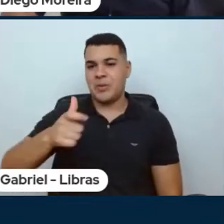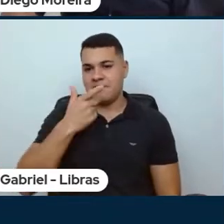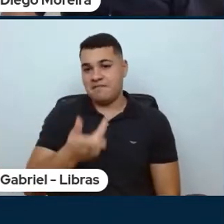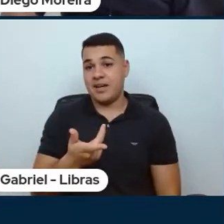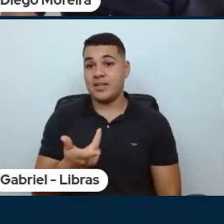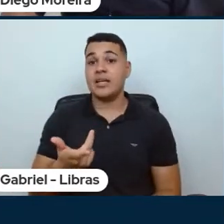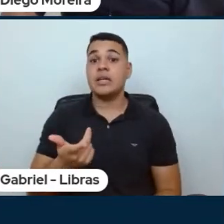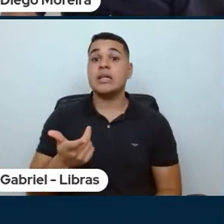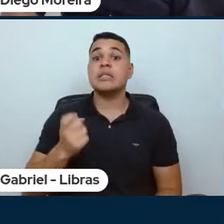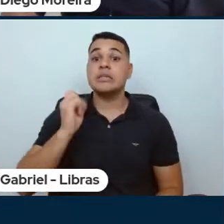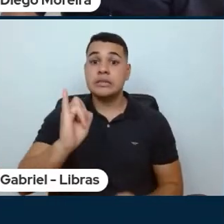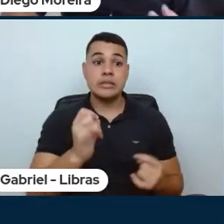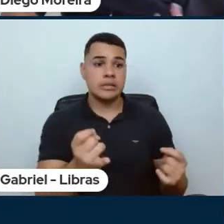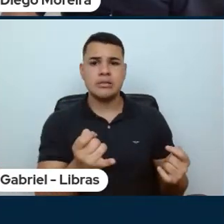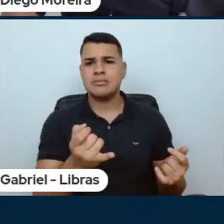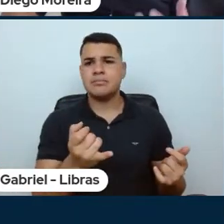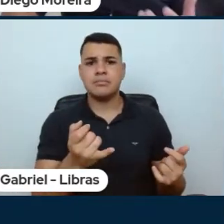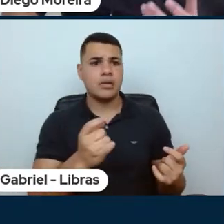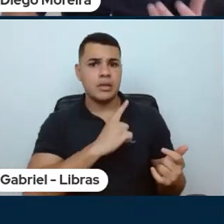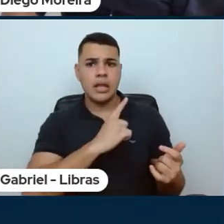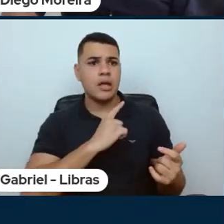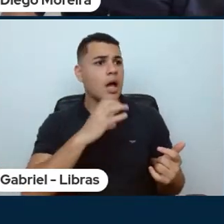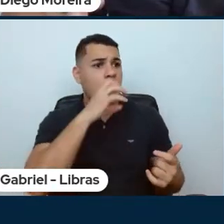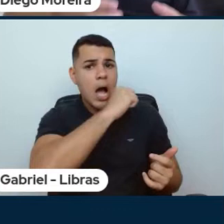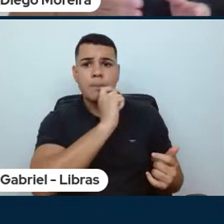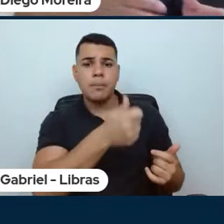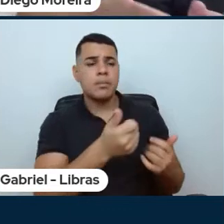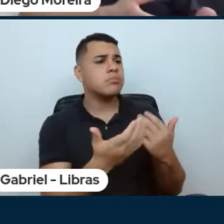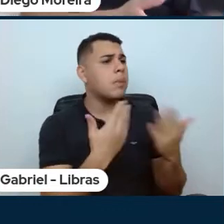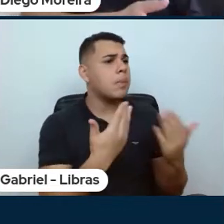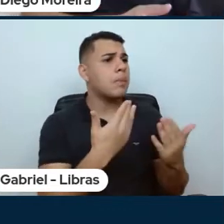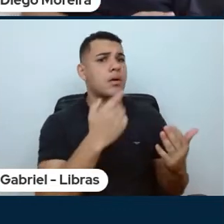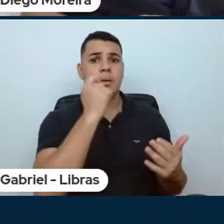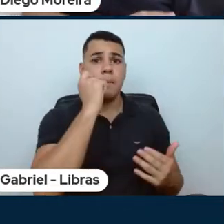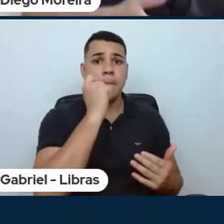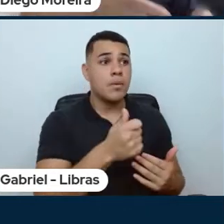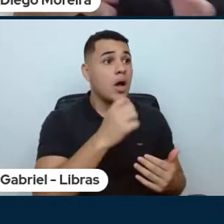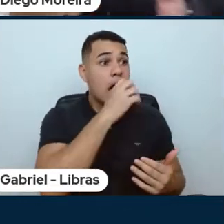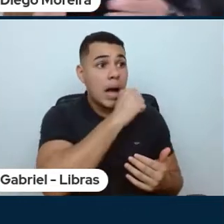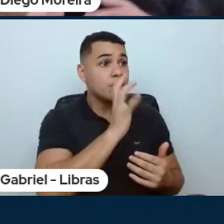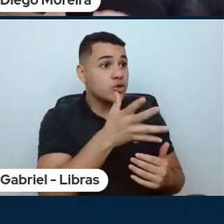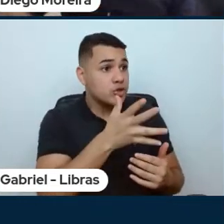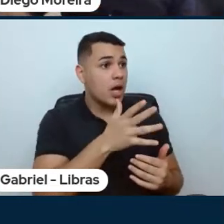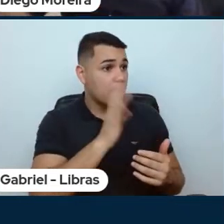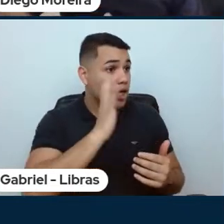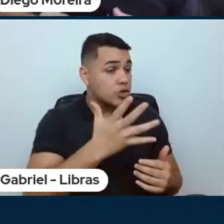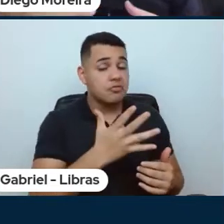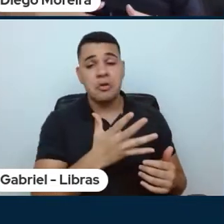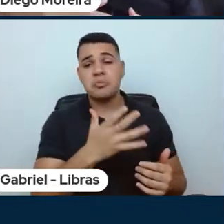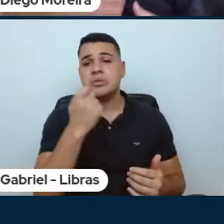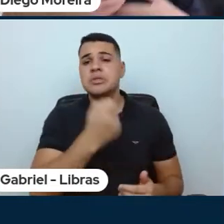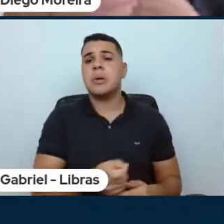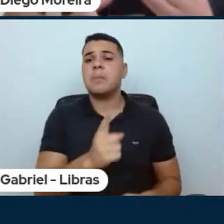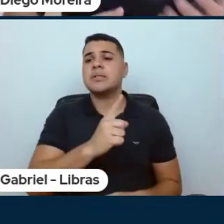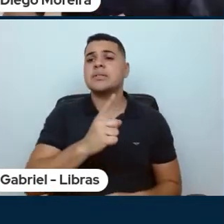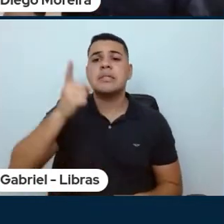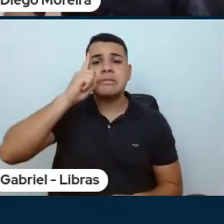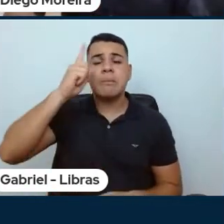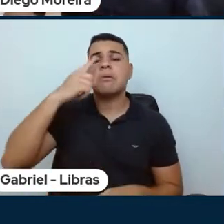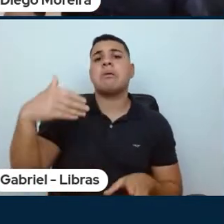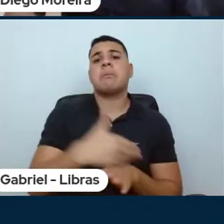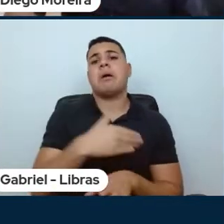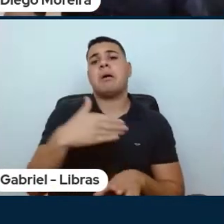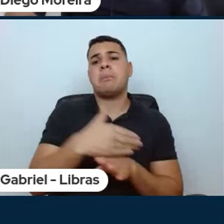que trabalhar uma forma que o cliente não tenha que toda hora, passei meu documento, tenho que passar novamente, ou eu já passei